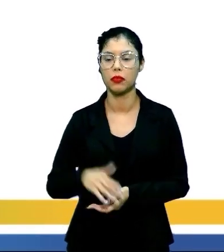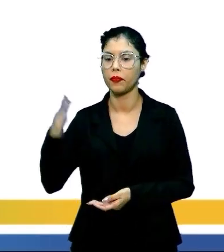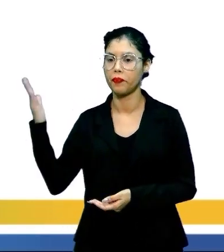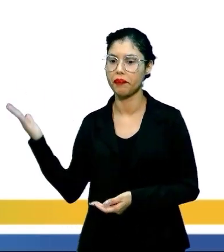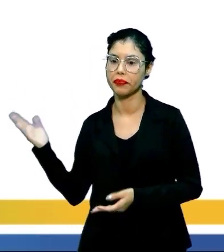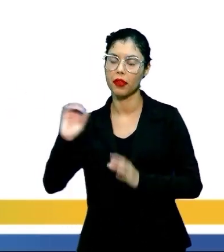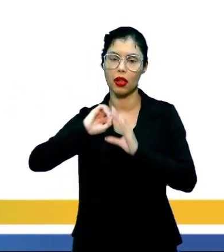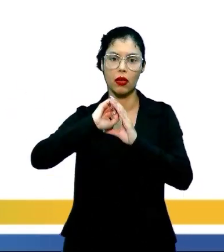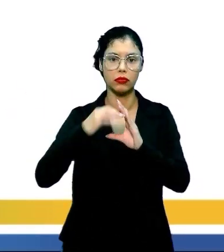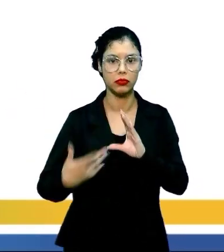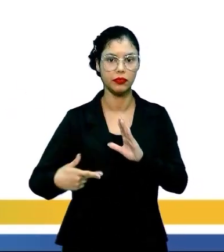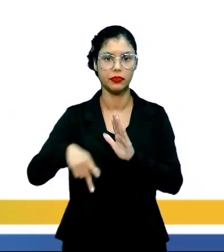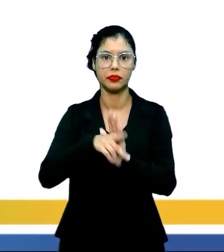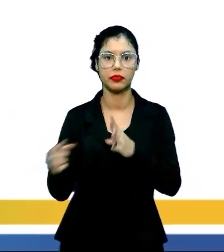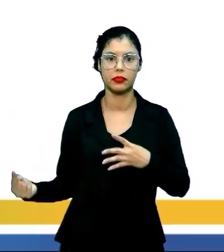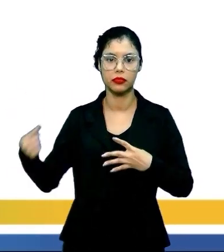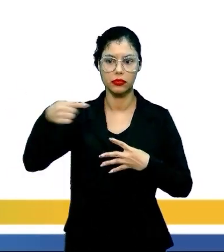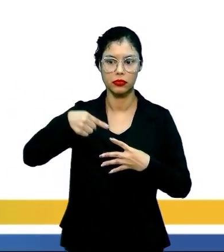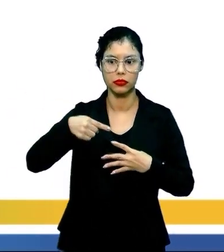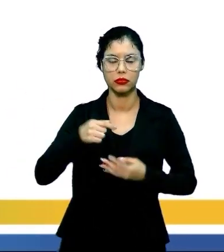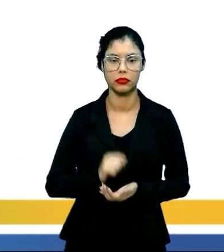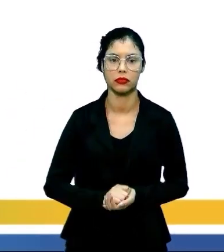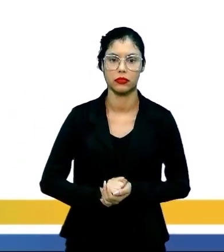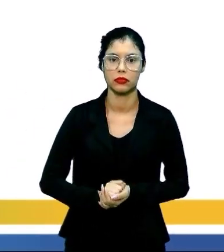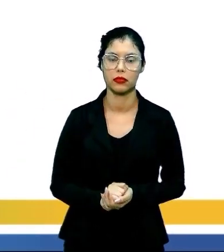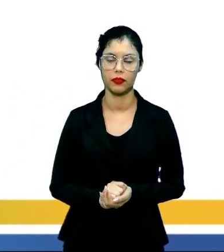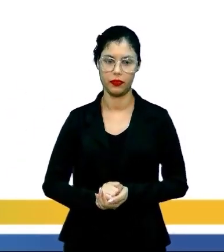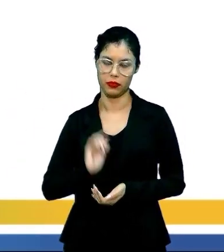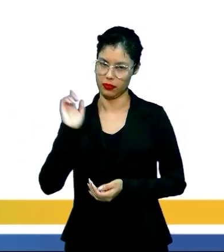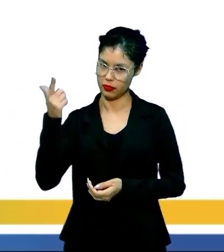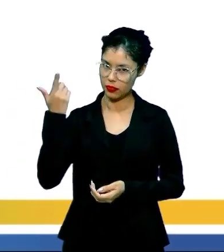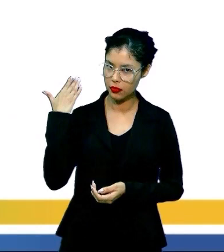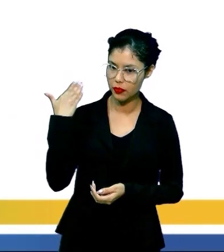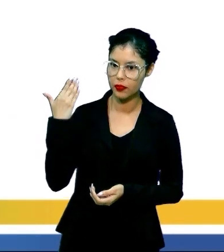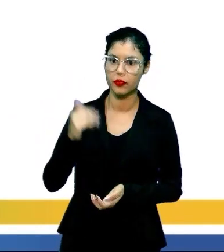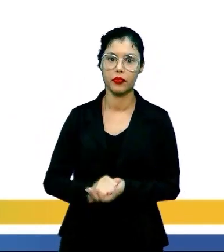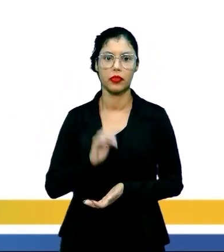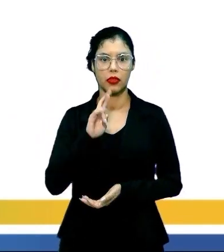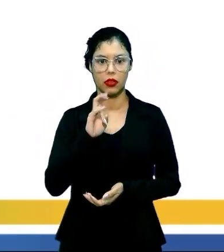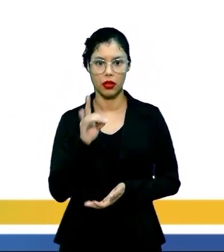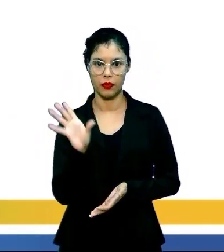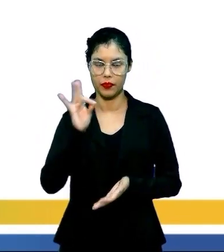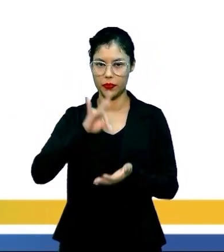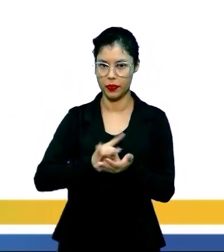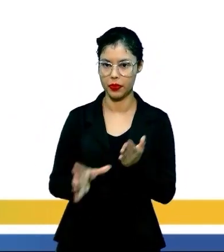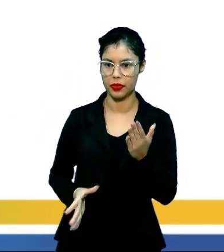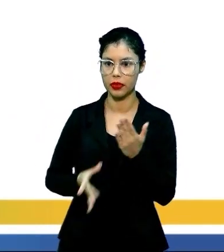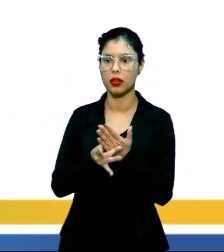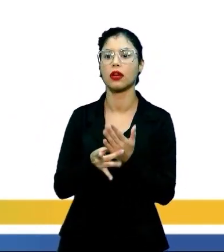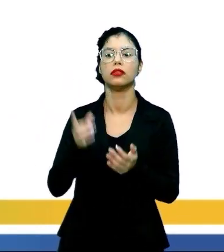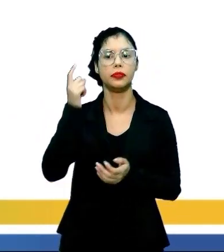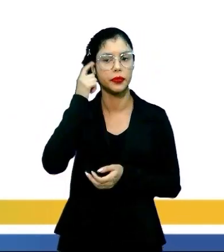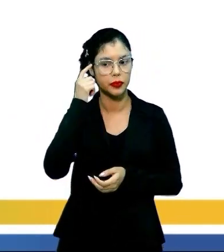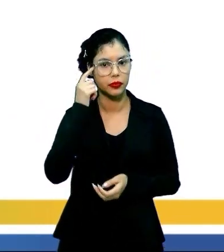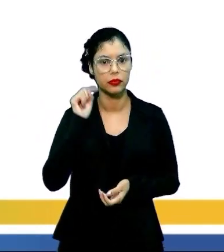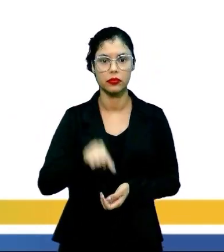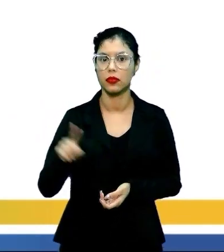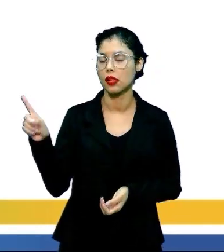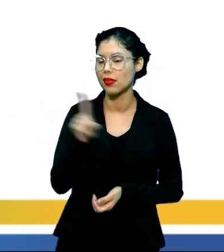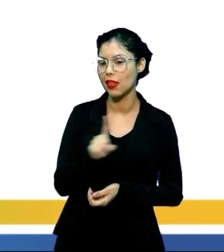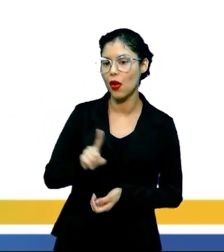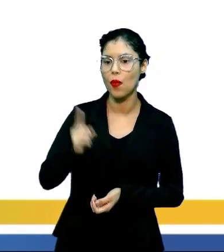Vamos lá, características do simbolismo. Se lá no realismo eu tenho a racionalidade, aqui eu tenho a